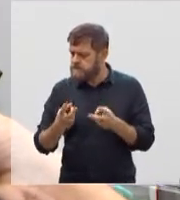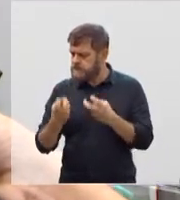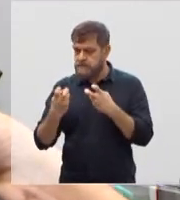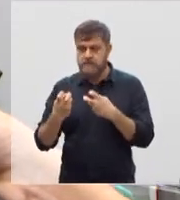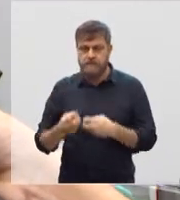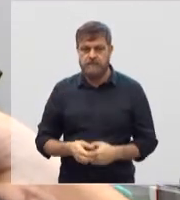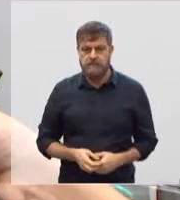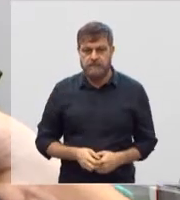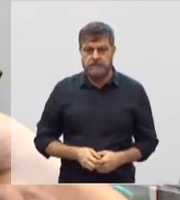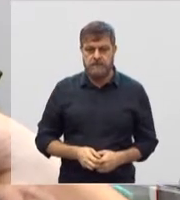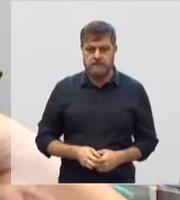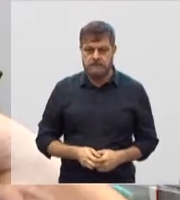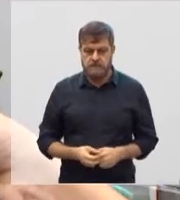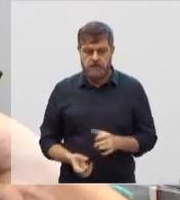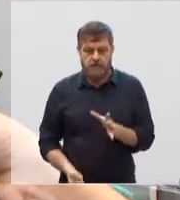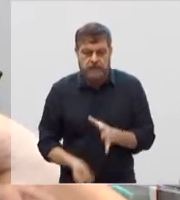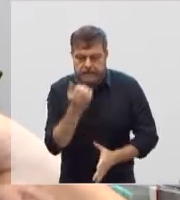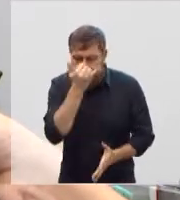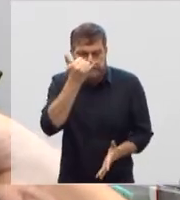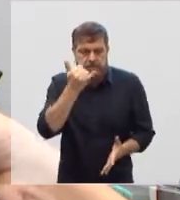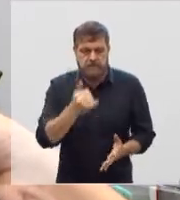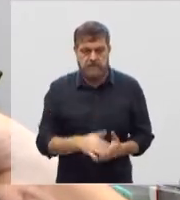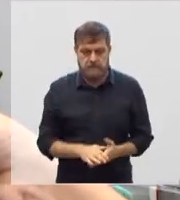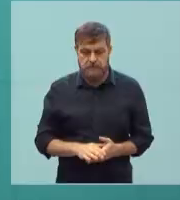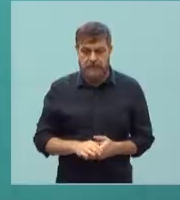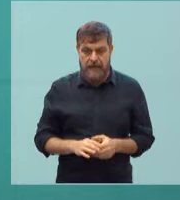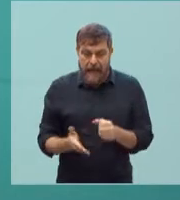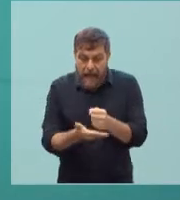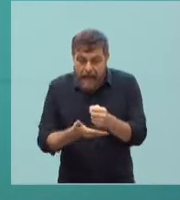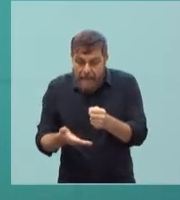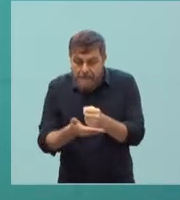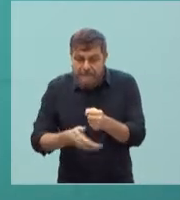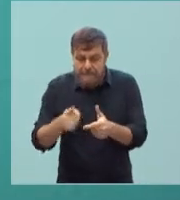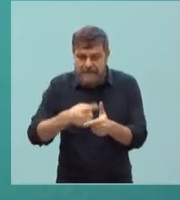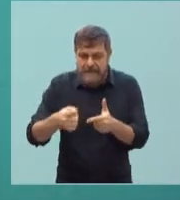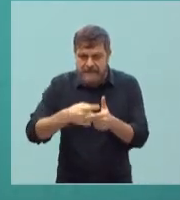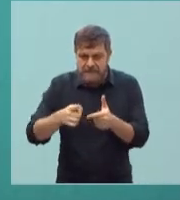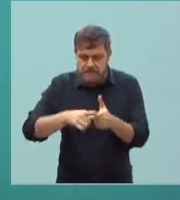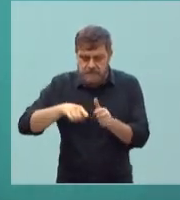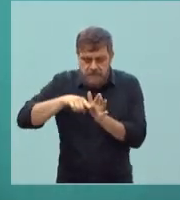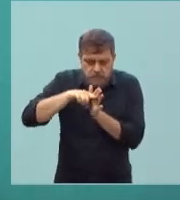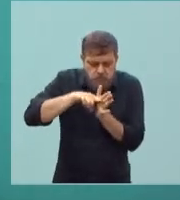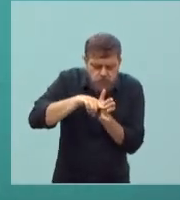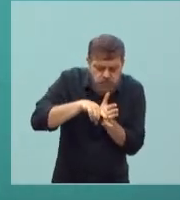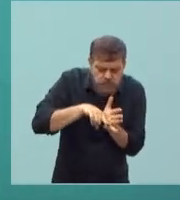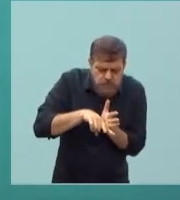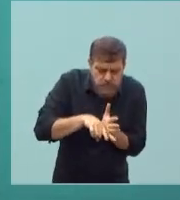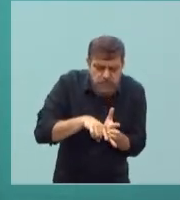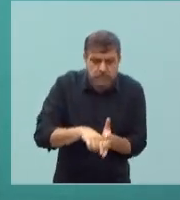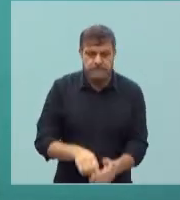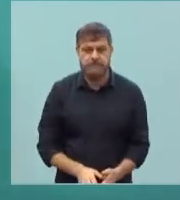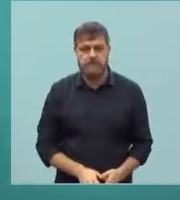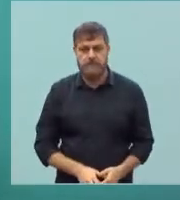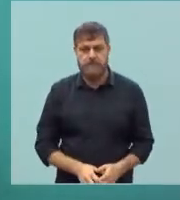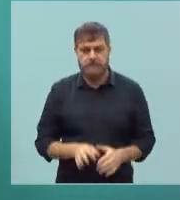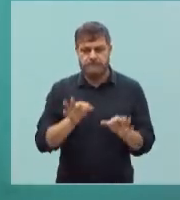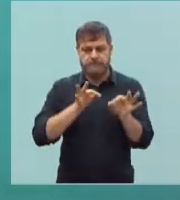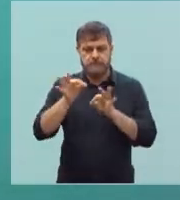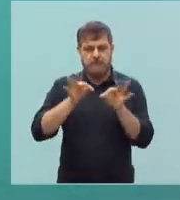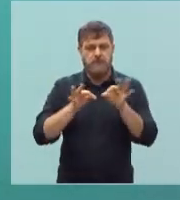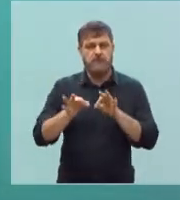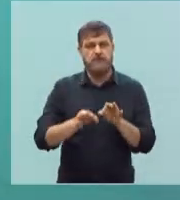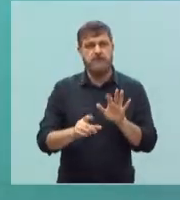as coisas além apenas das consequências, vai nessa raiz. O